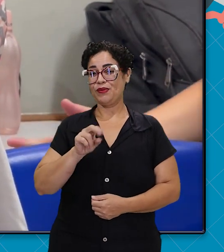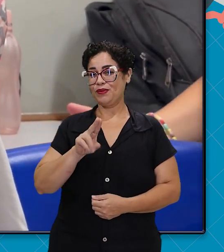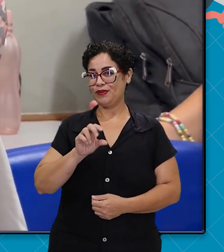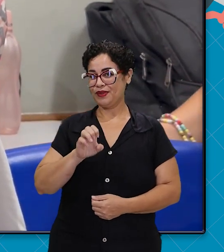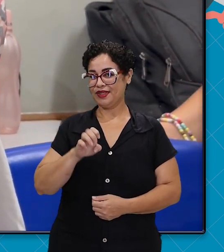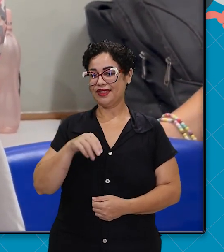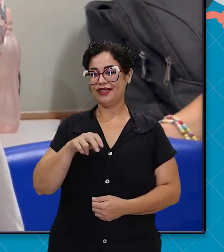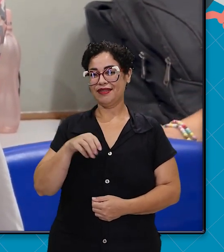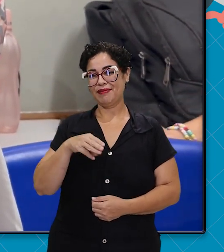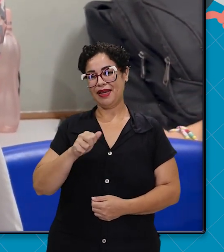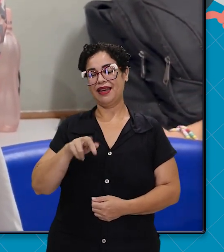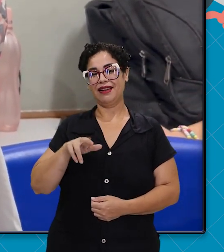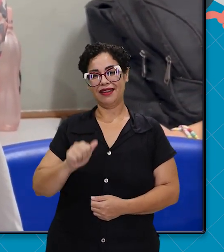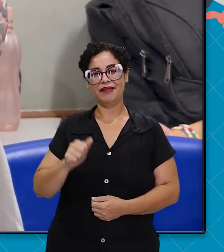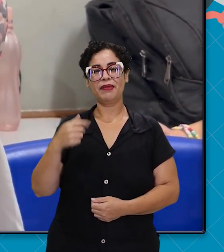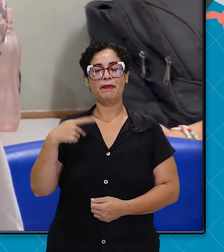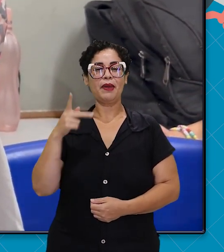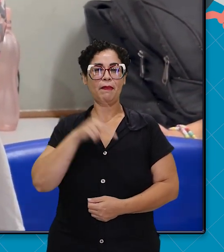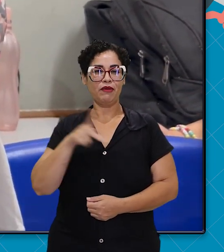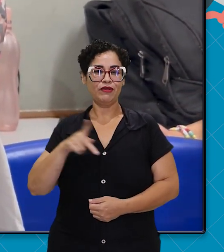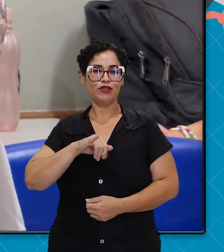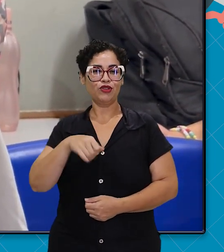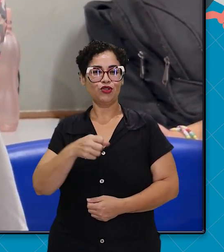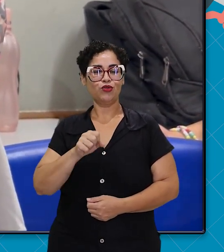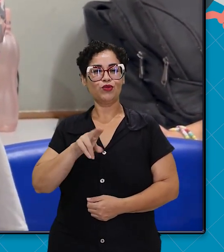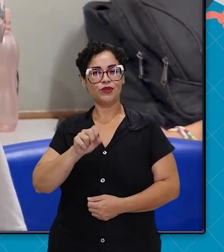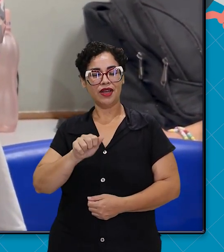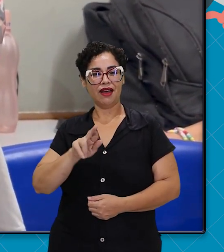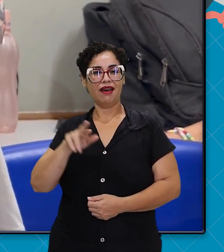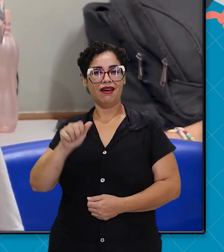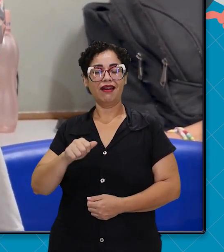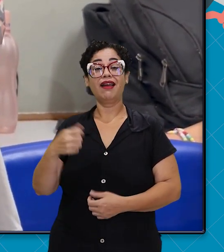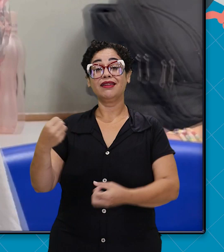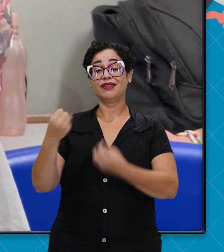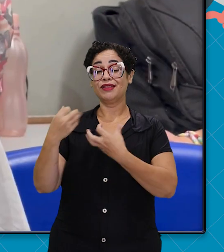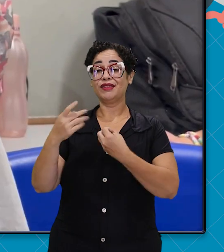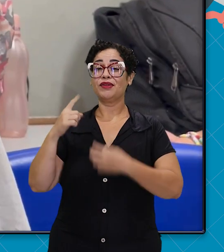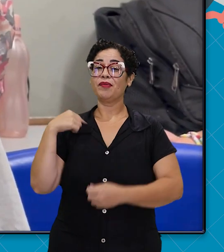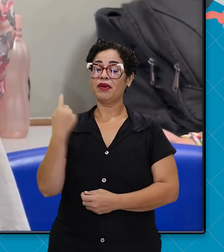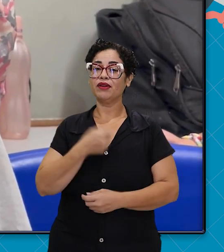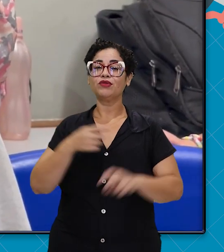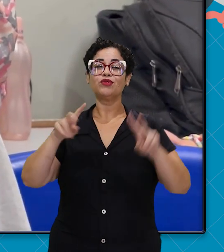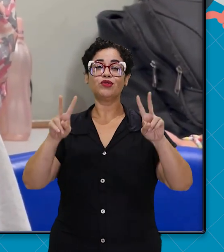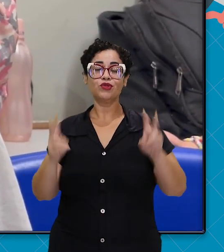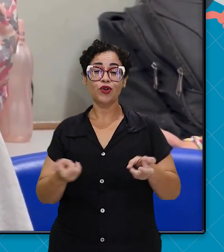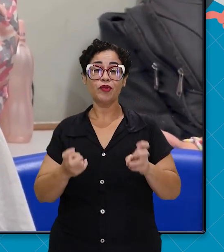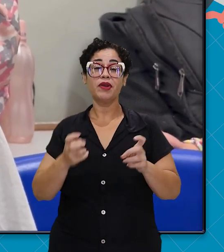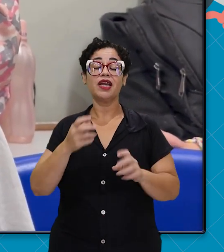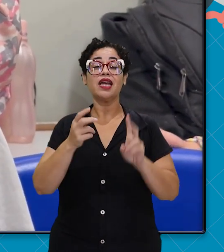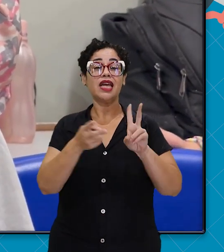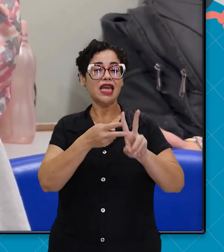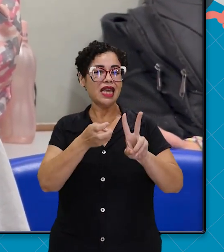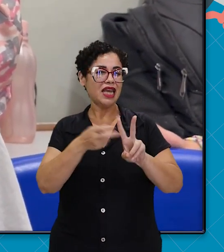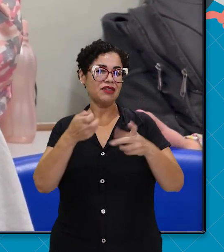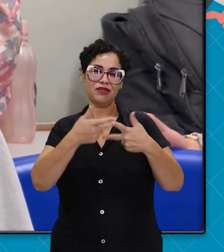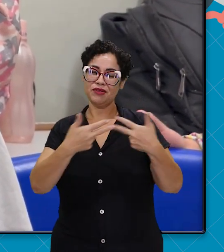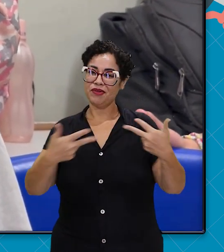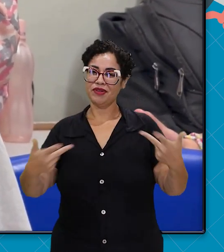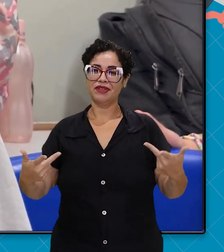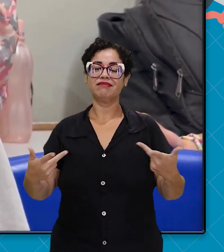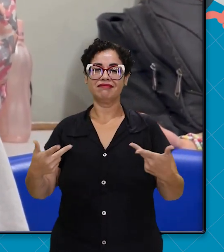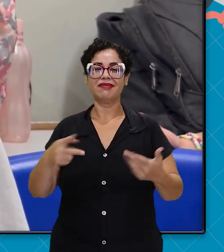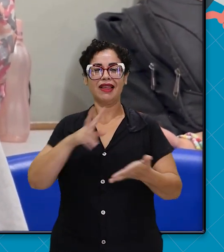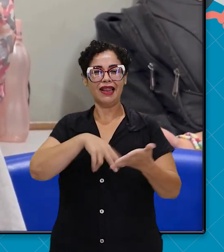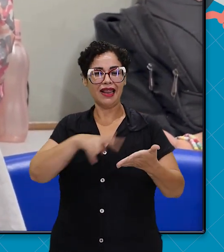Maria. E a minha professora Jussara, ela ensinou pra gente sobre índios, essas coisas. A gente leu vários